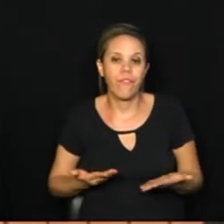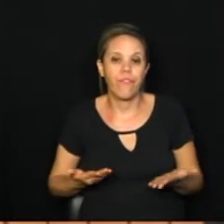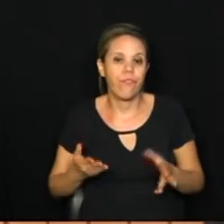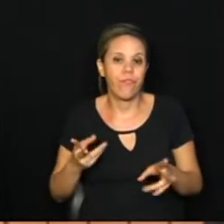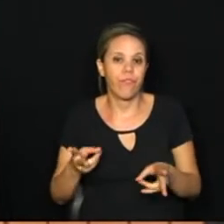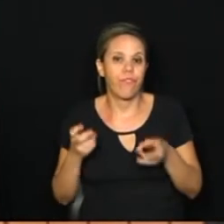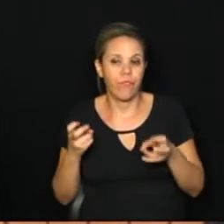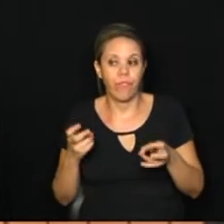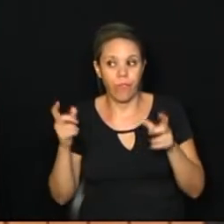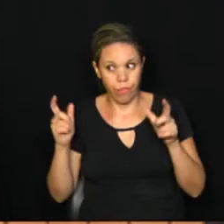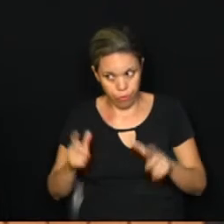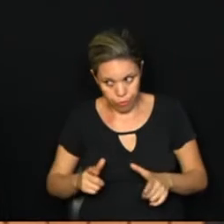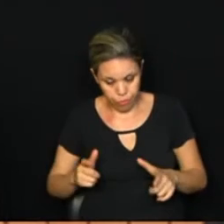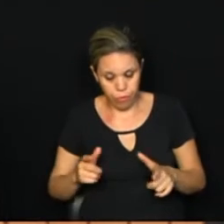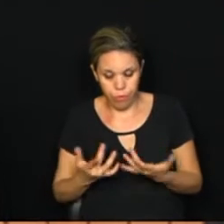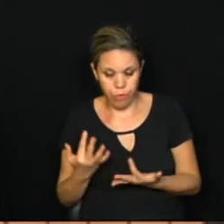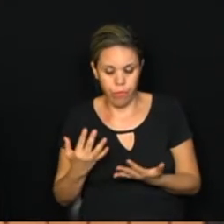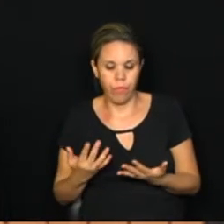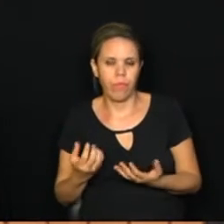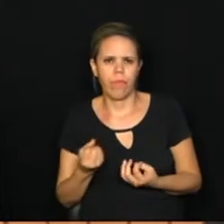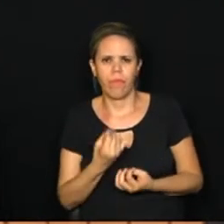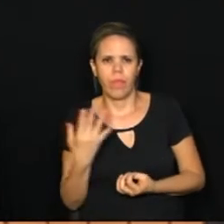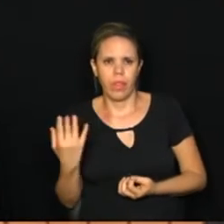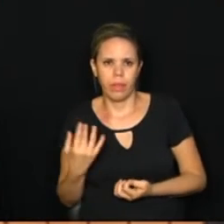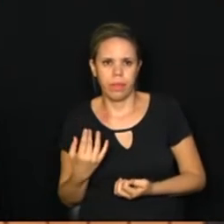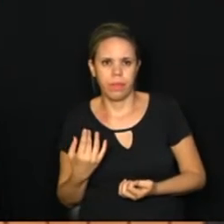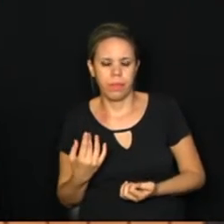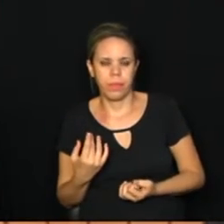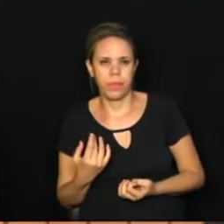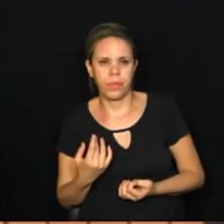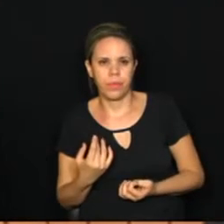detecção no fluxo, assim,